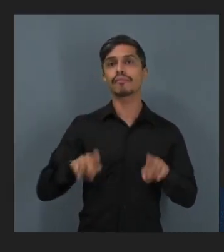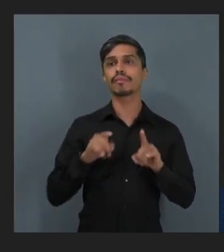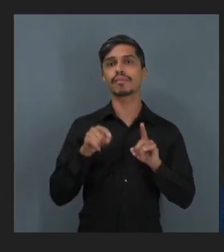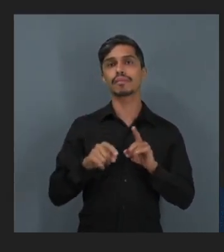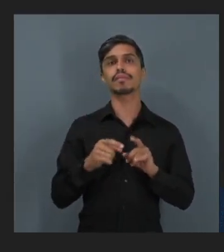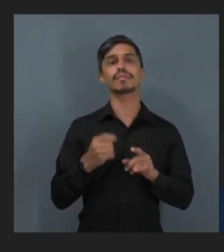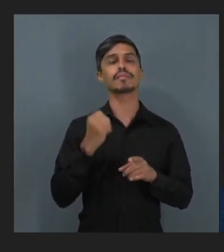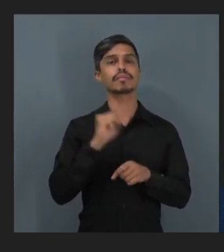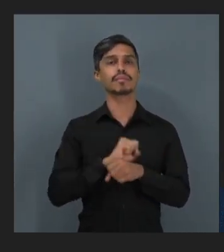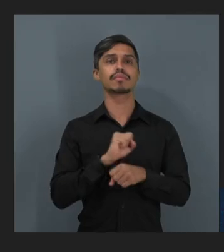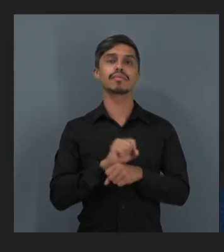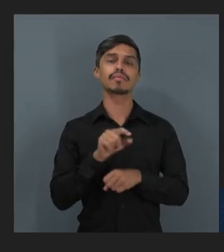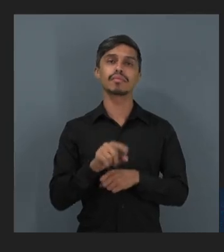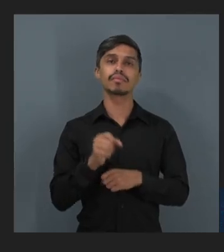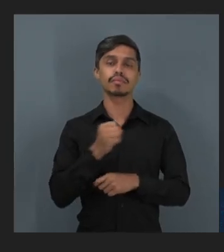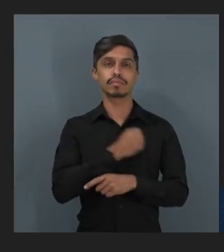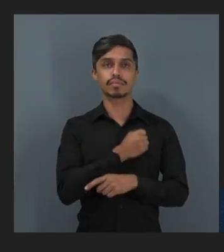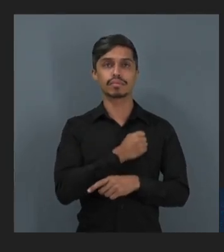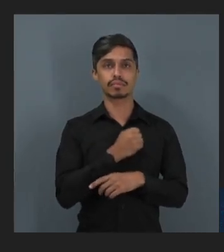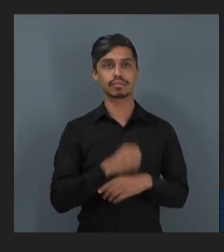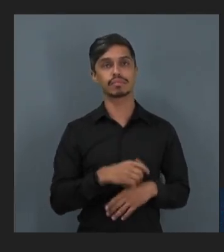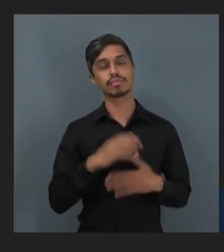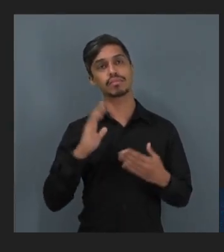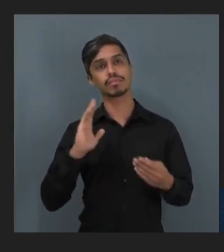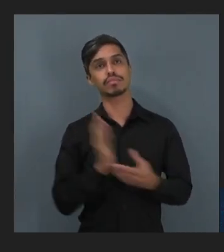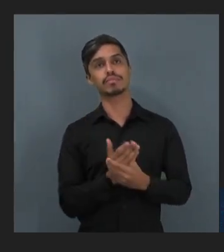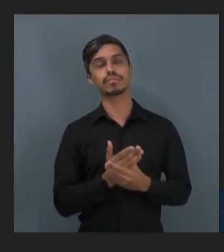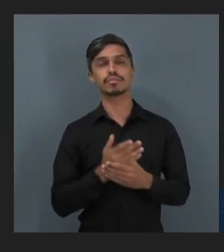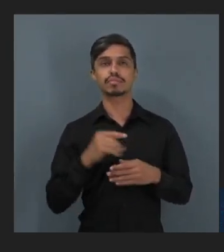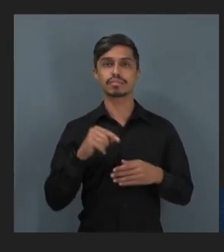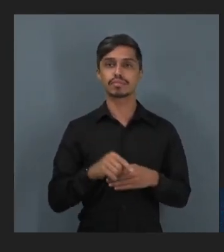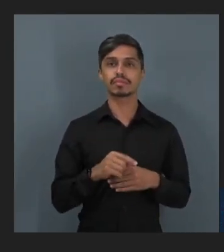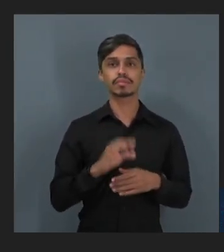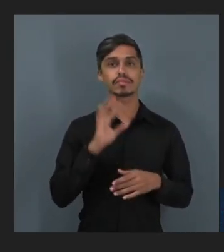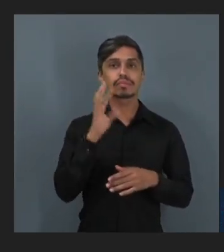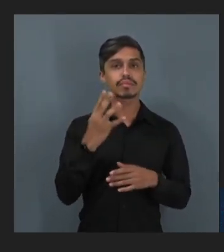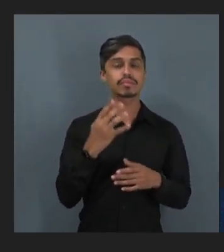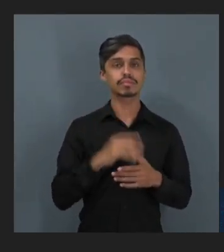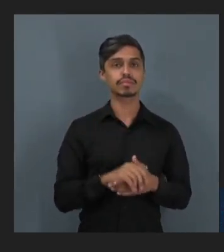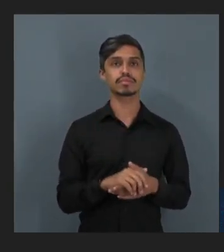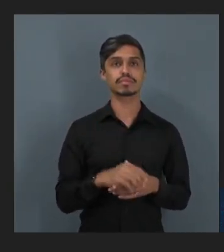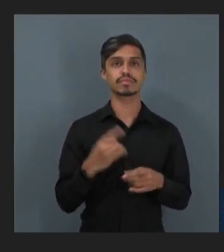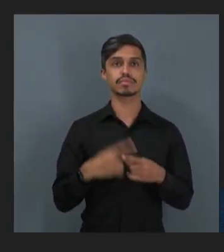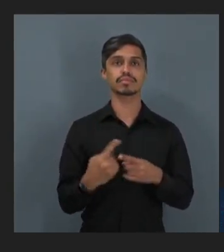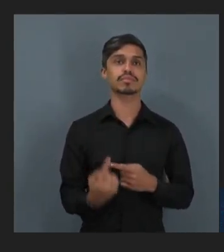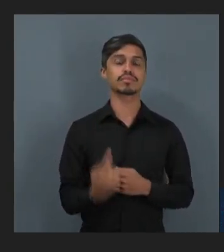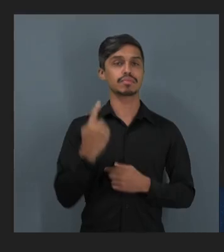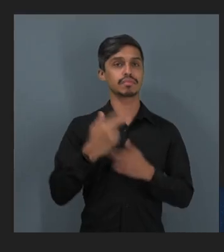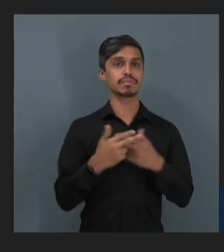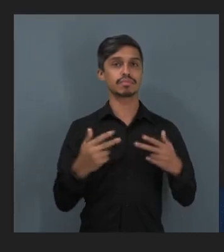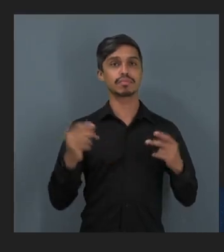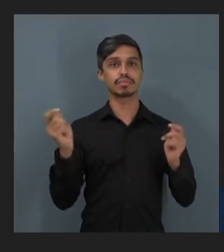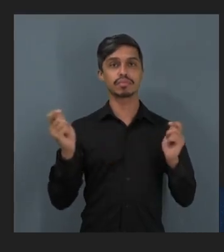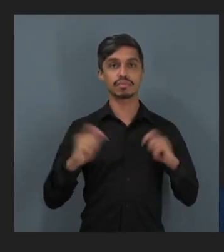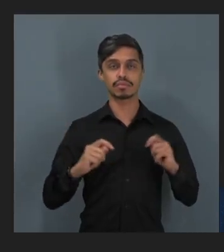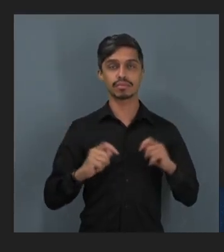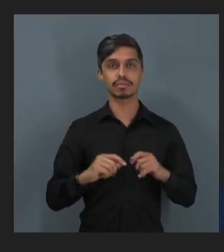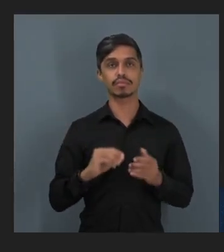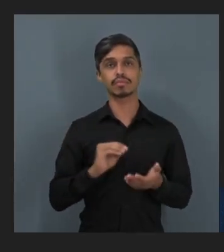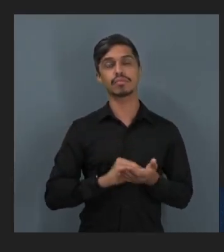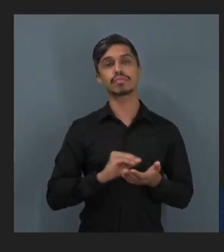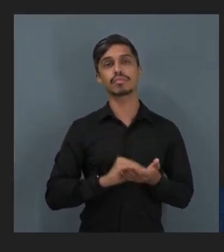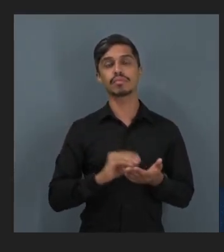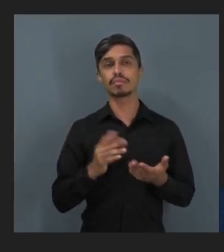e colocar esse processo para deliberar, porque isso é a única coisa que falta o